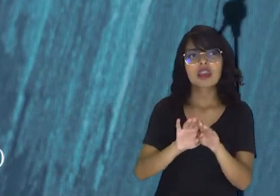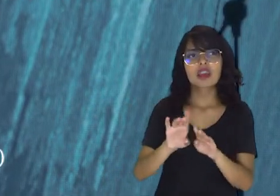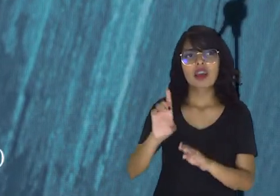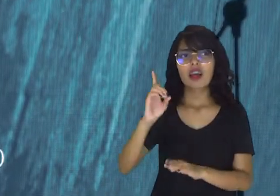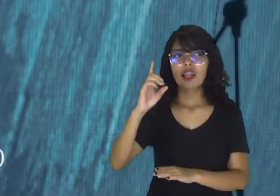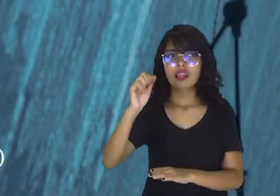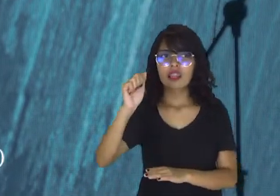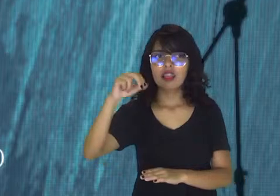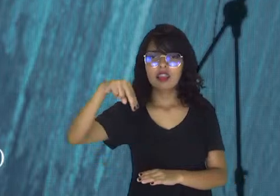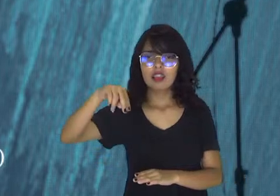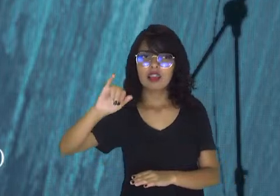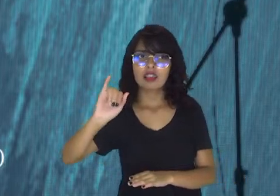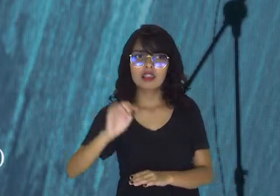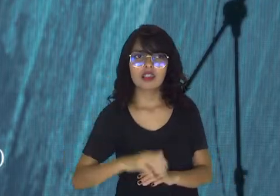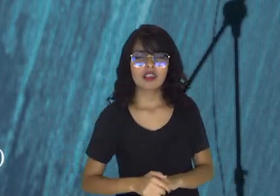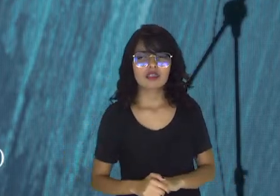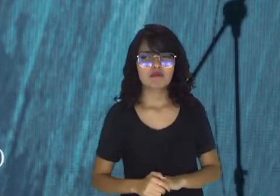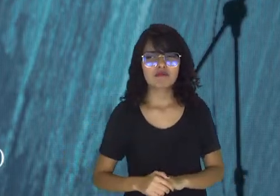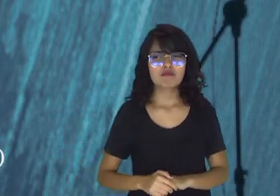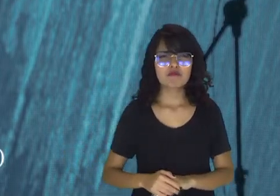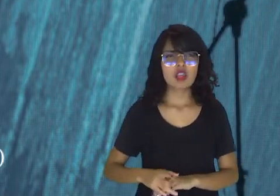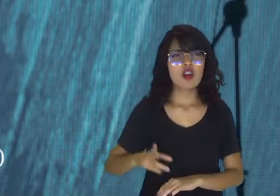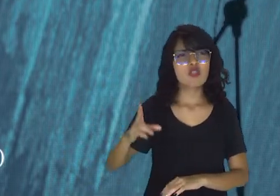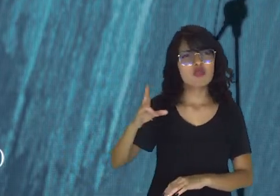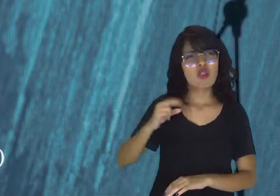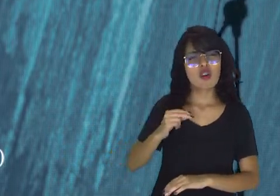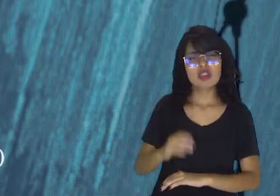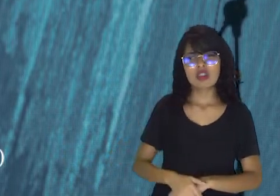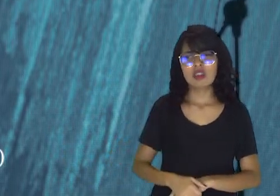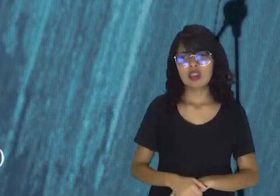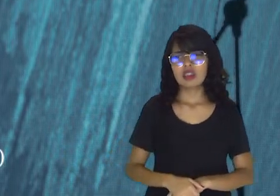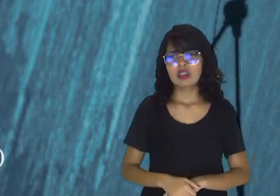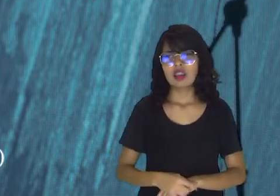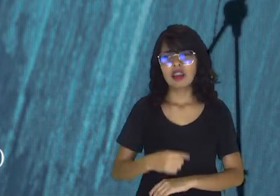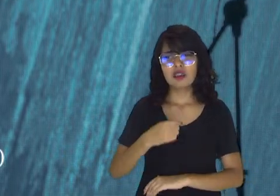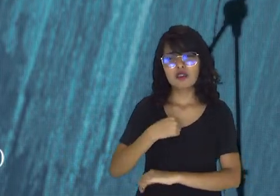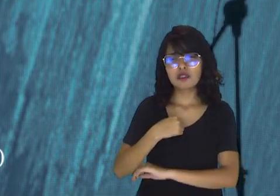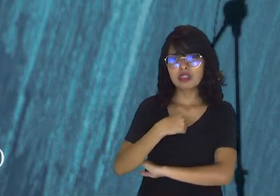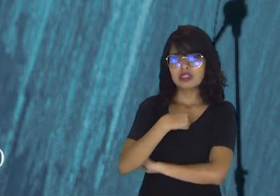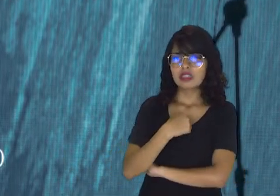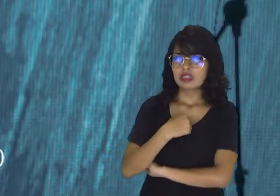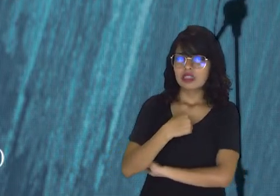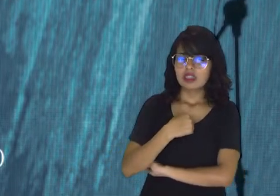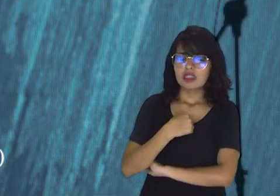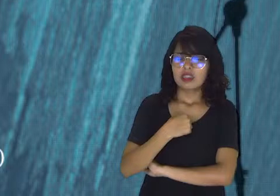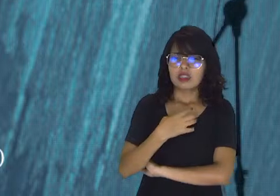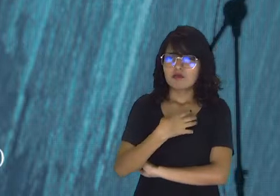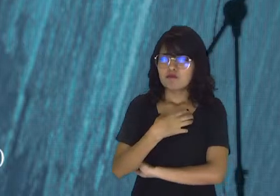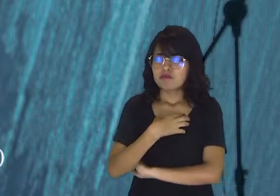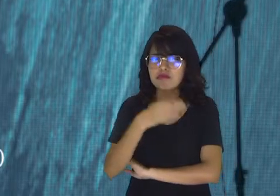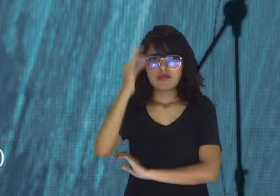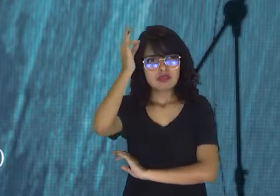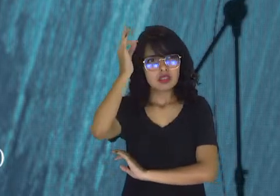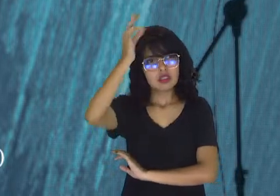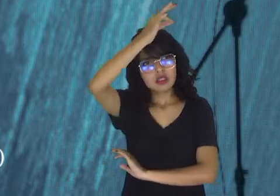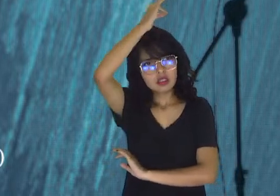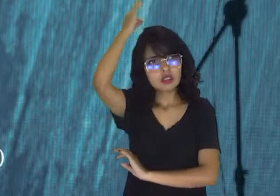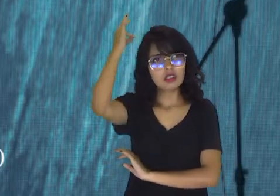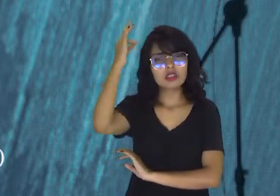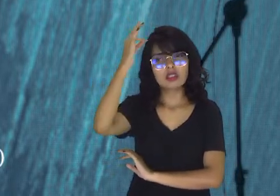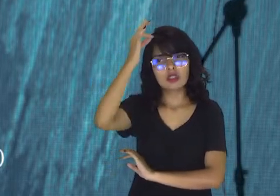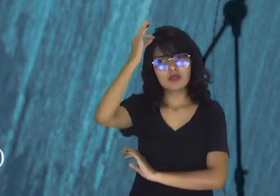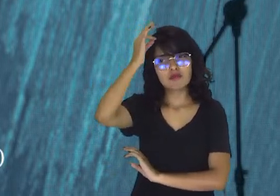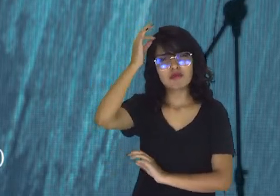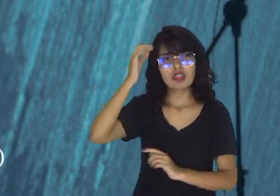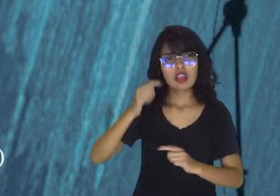Rapaz, Léo e Dani, eu fiquei assim, impactado com que o Espírito Santo de Deus tem